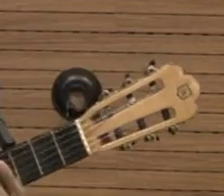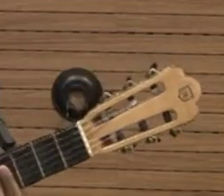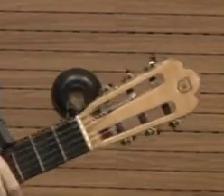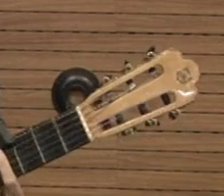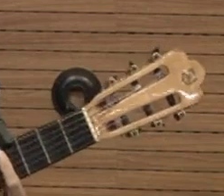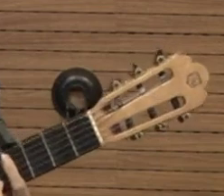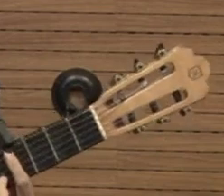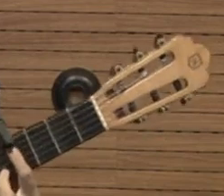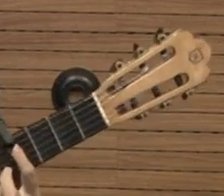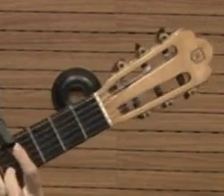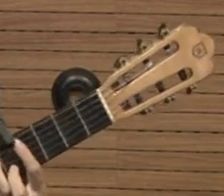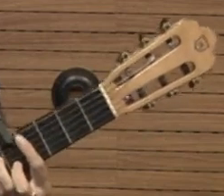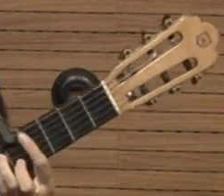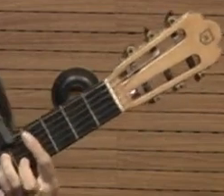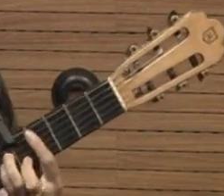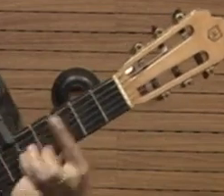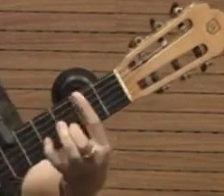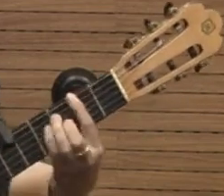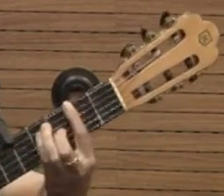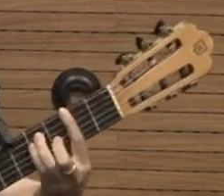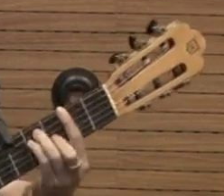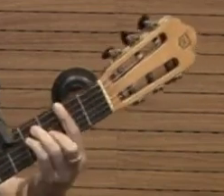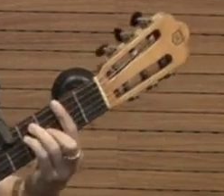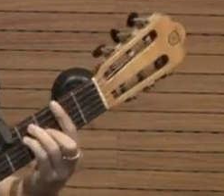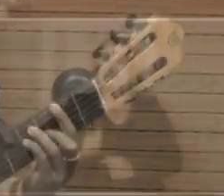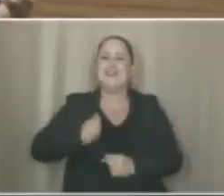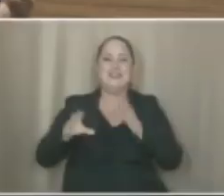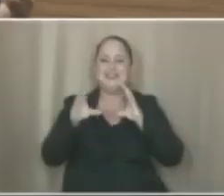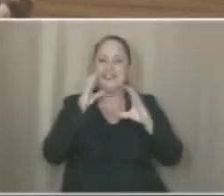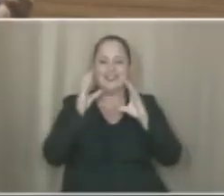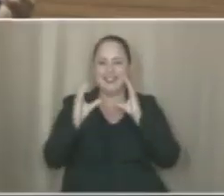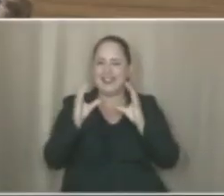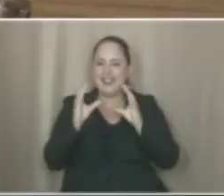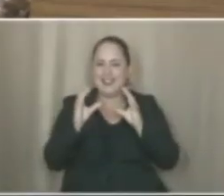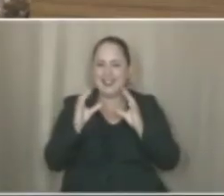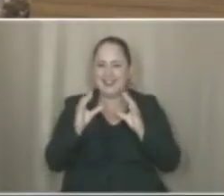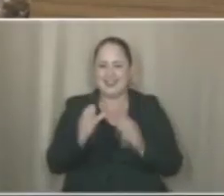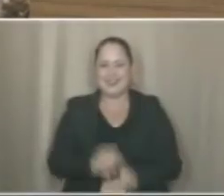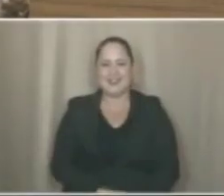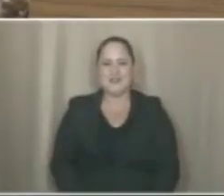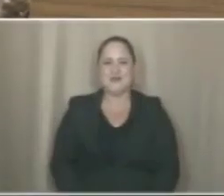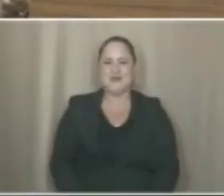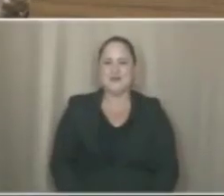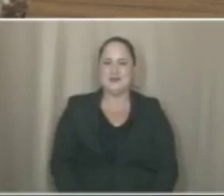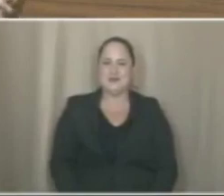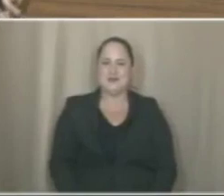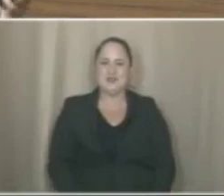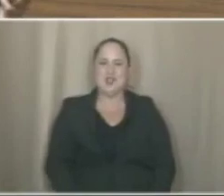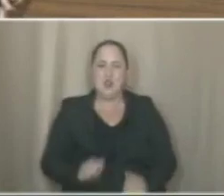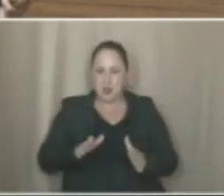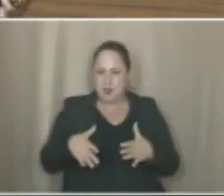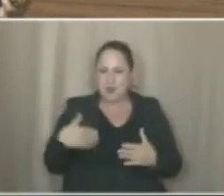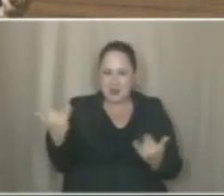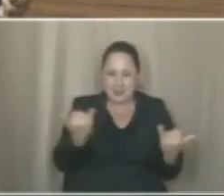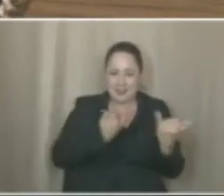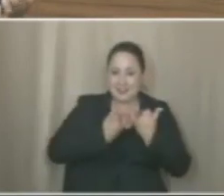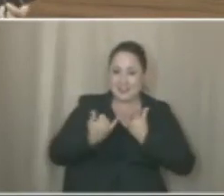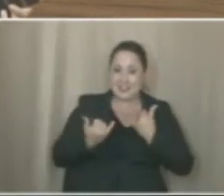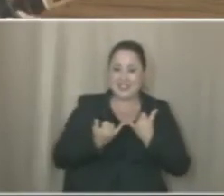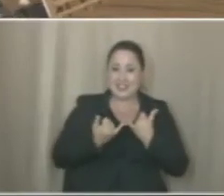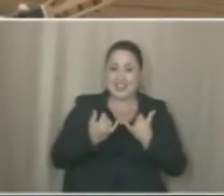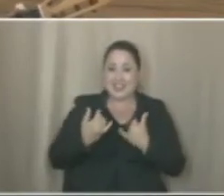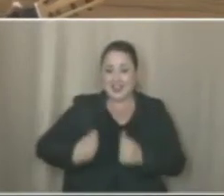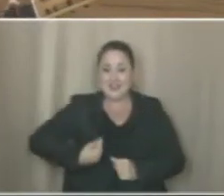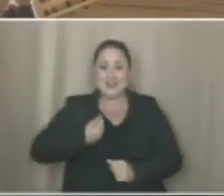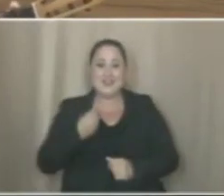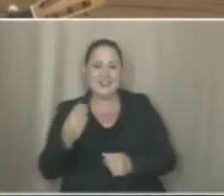teve ainda a apresentação musical e poética de Kelly Rosa. Quando falas porque vivo sorrindo,